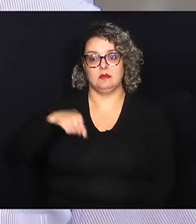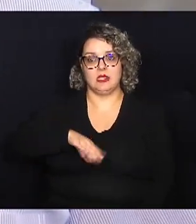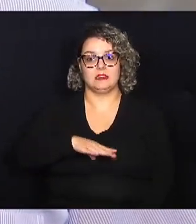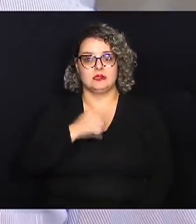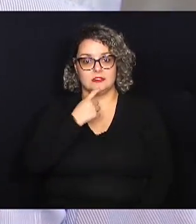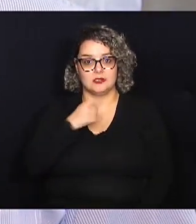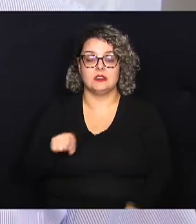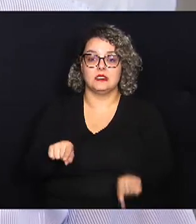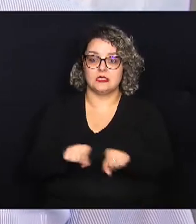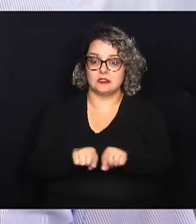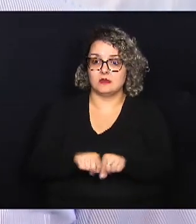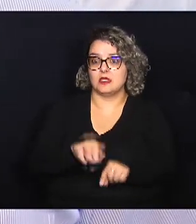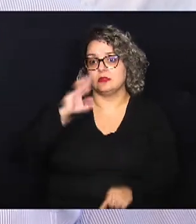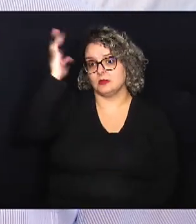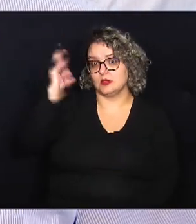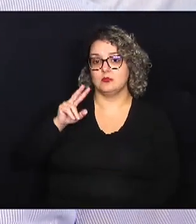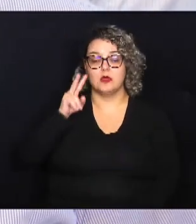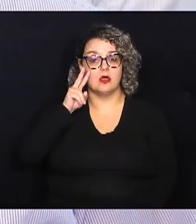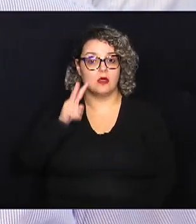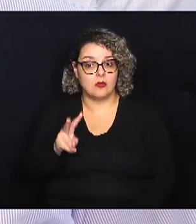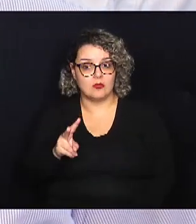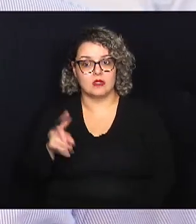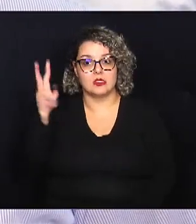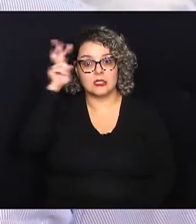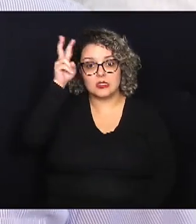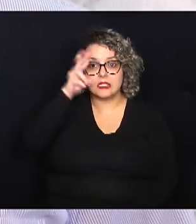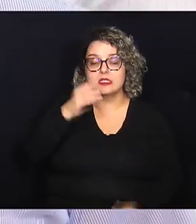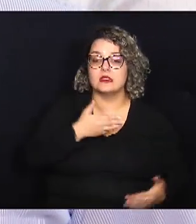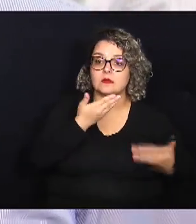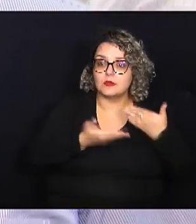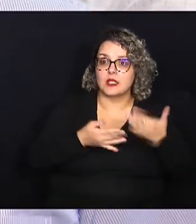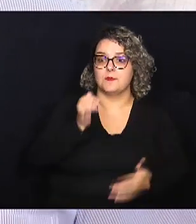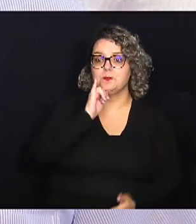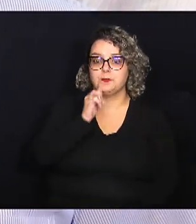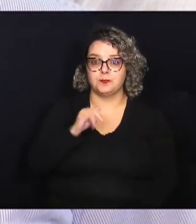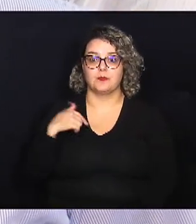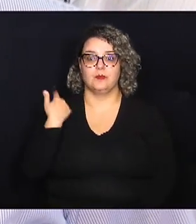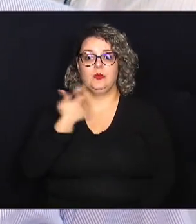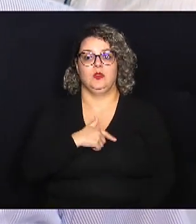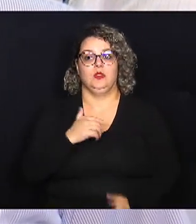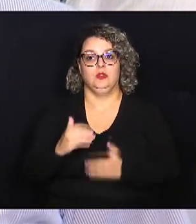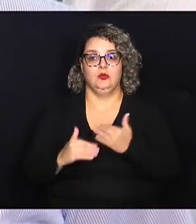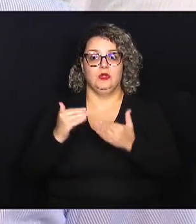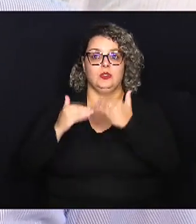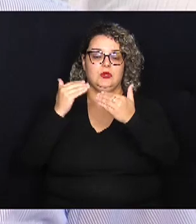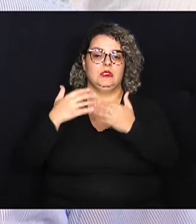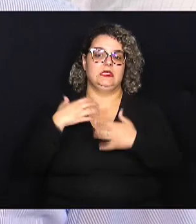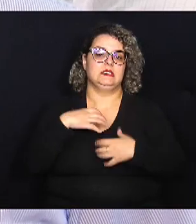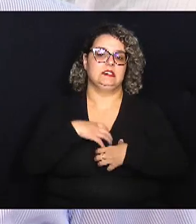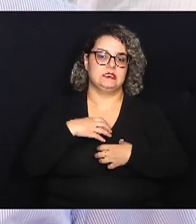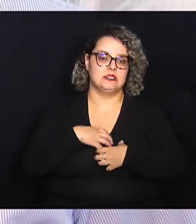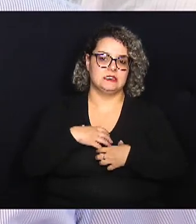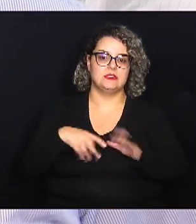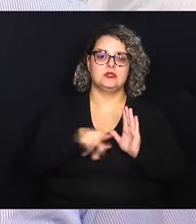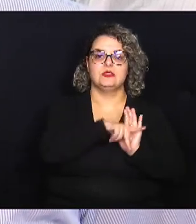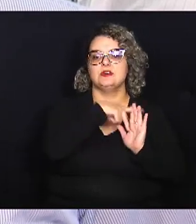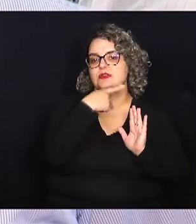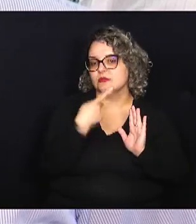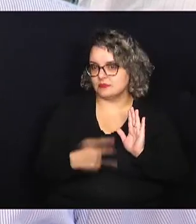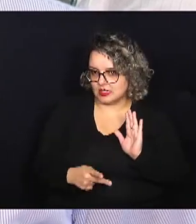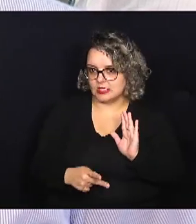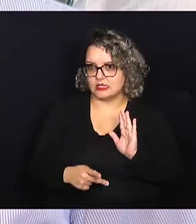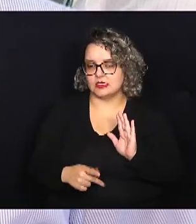esses personagens, né, quando a gente reconta essa história, a gente vai desenvolvendo esse sentimento de pertencimento.